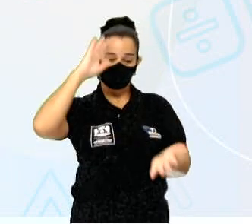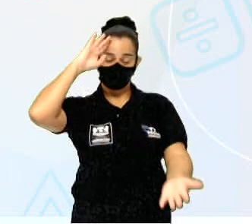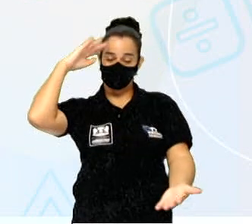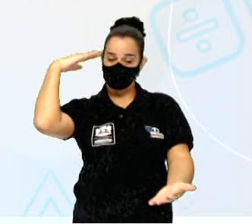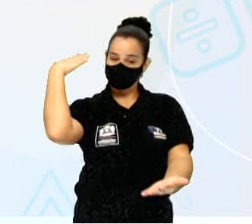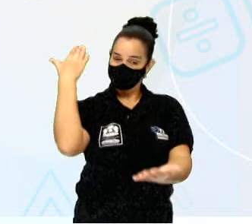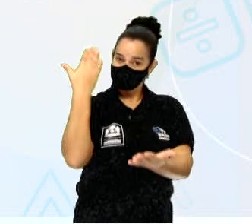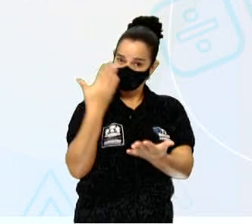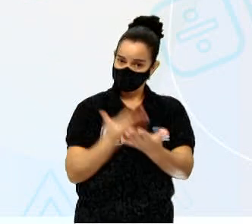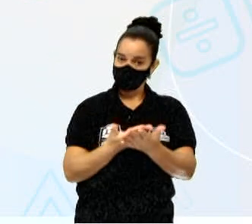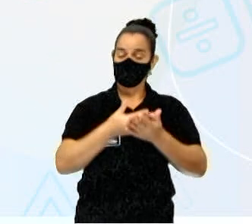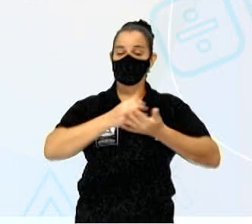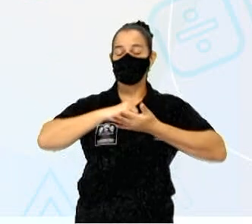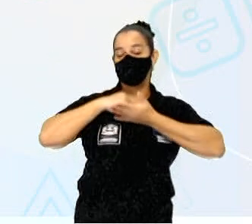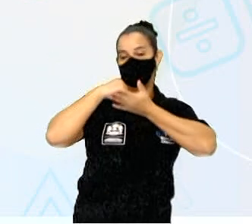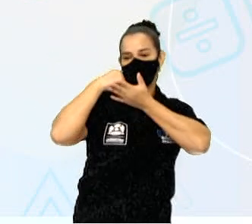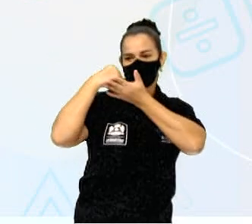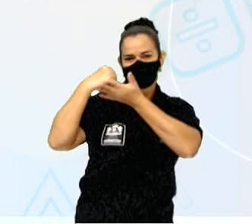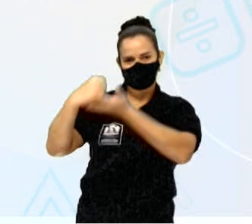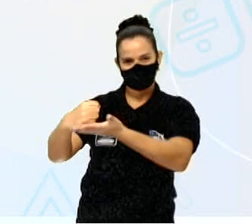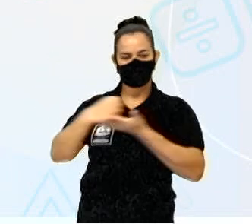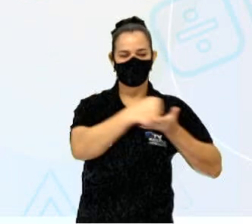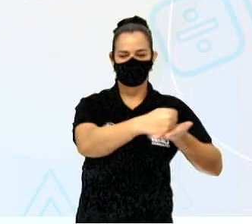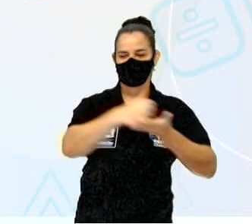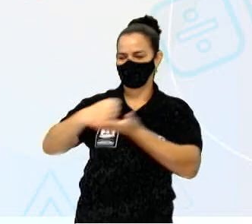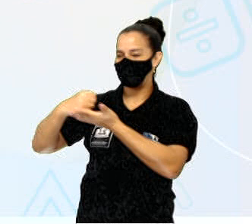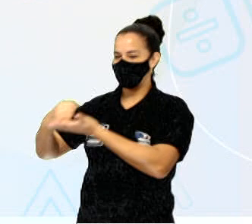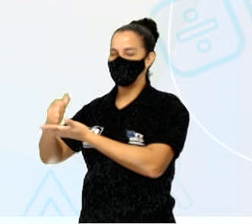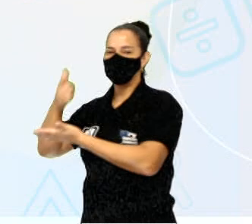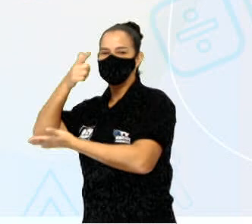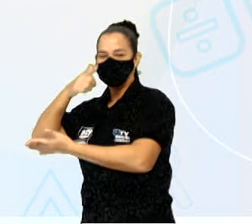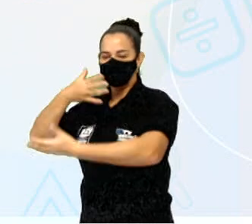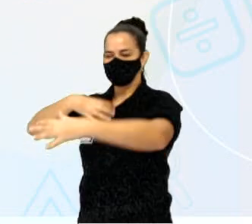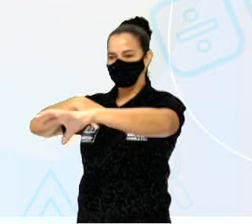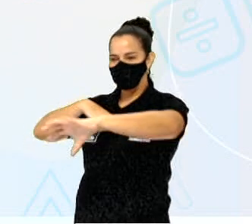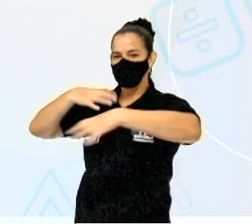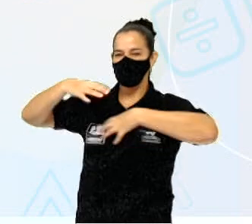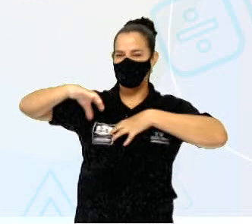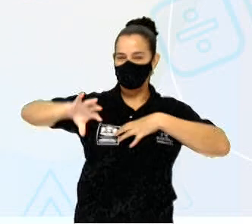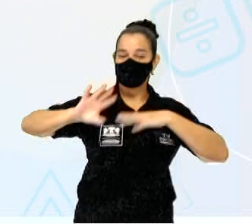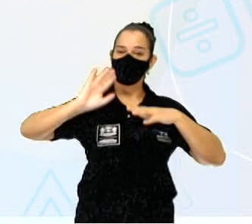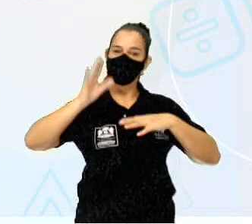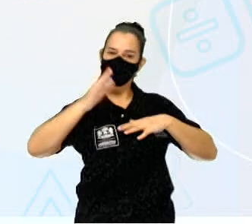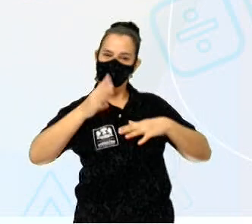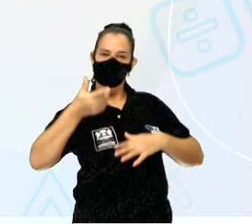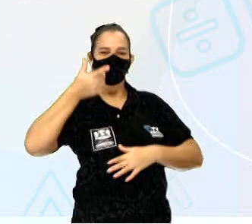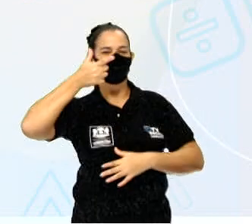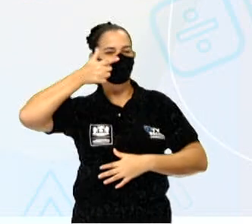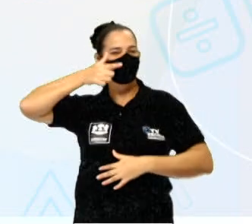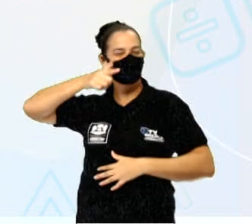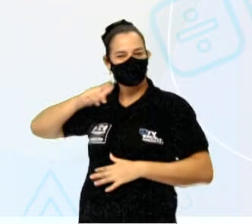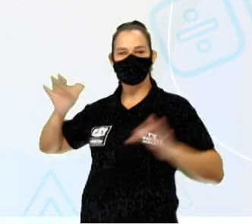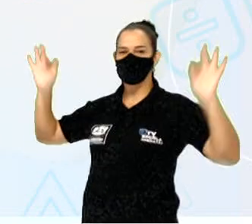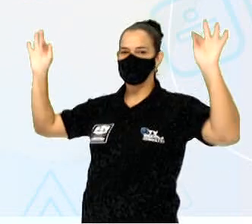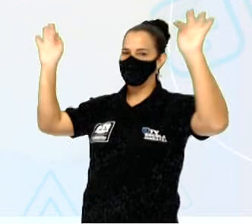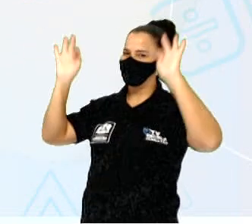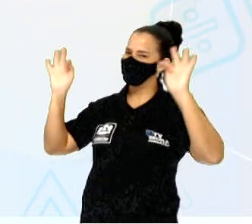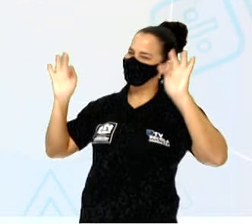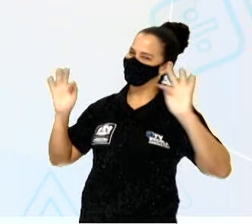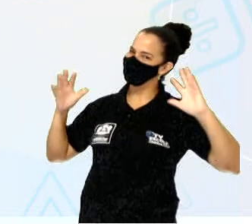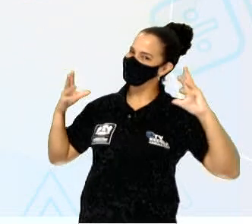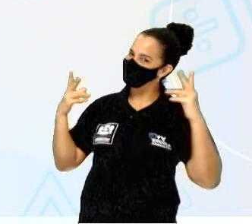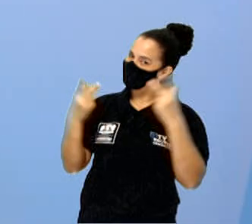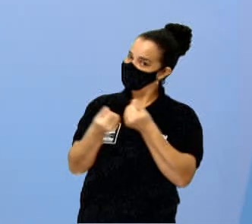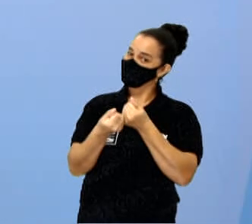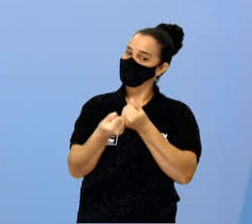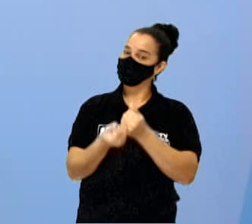que cooperando se consegue a harmonia, já que se consegue a felicidade de